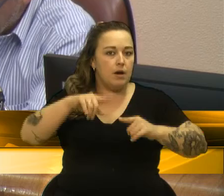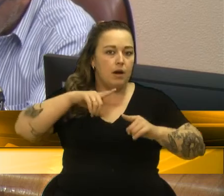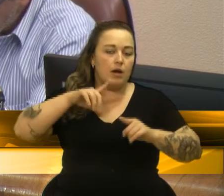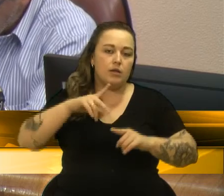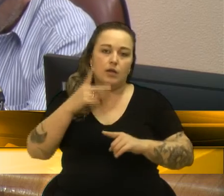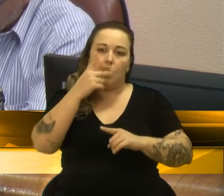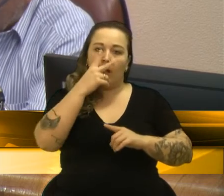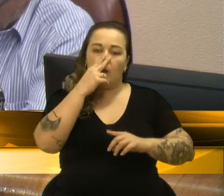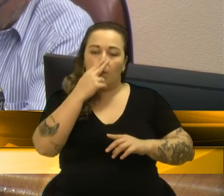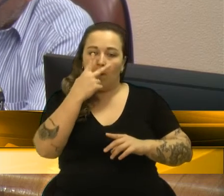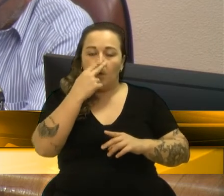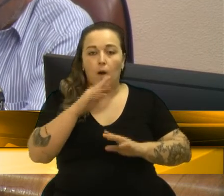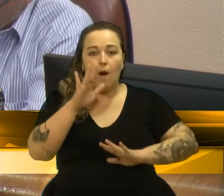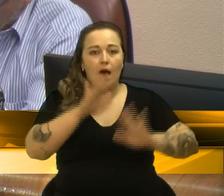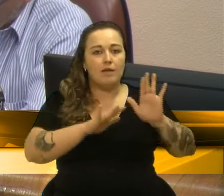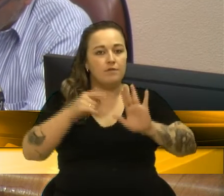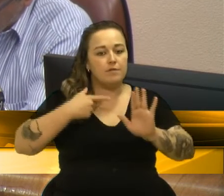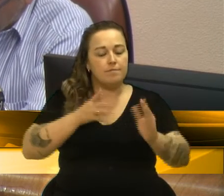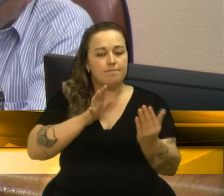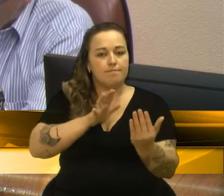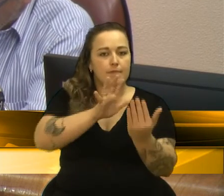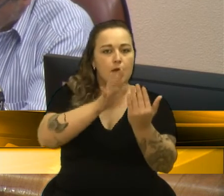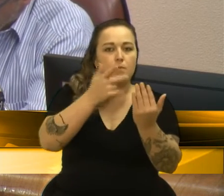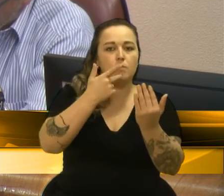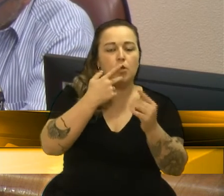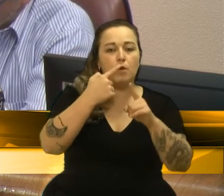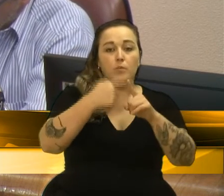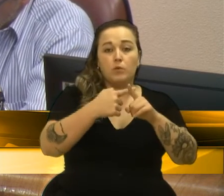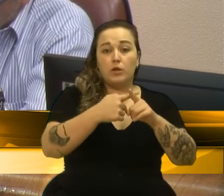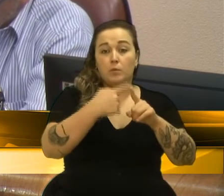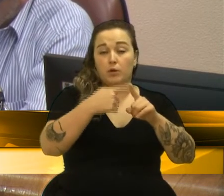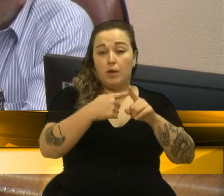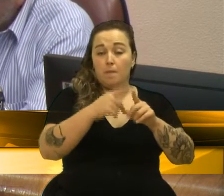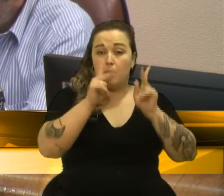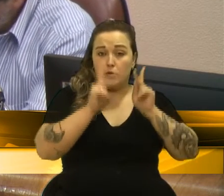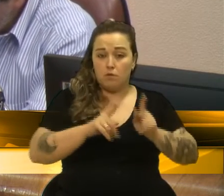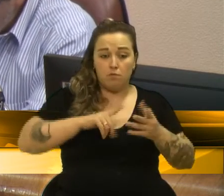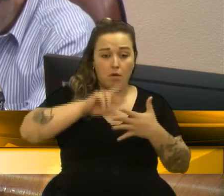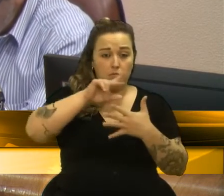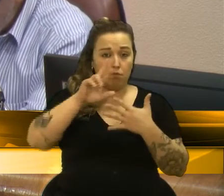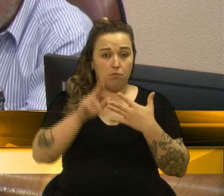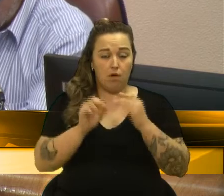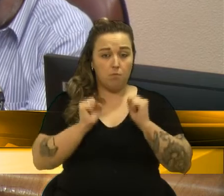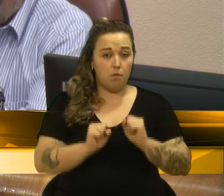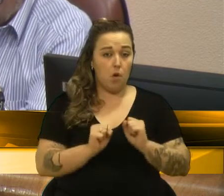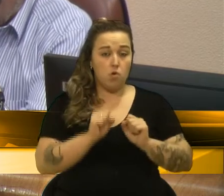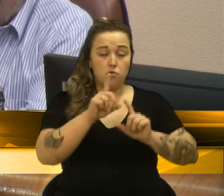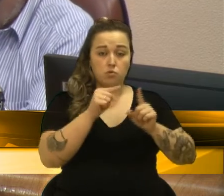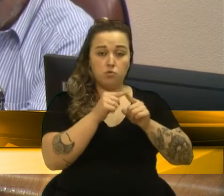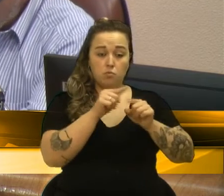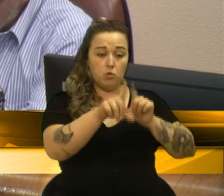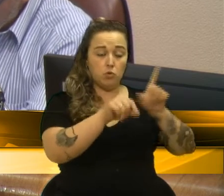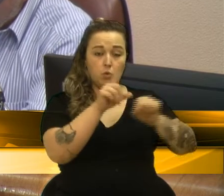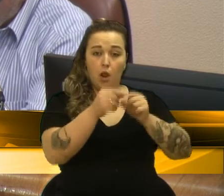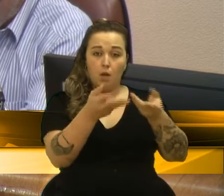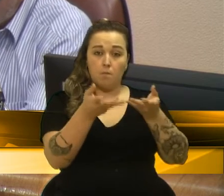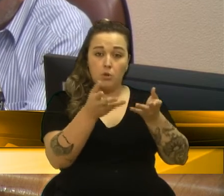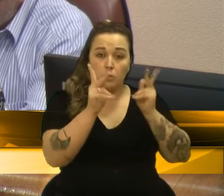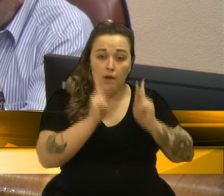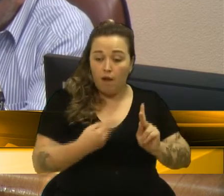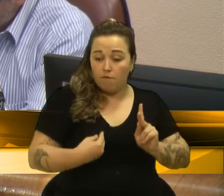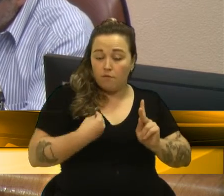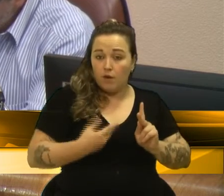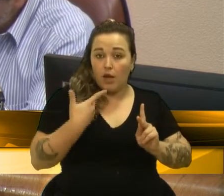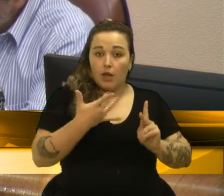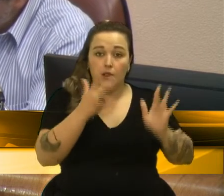comumente enfrentadas por pessoas bi e polissexuais, dentre outras identidades. Nesse sentido, as